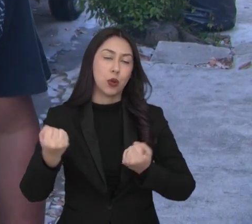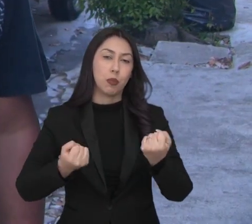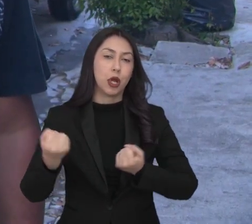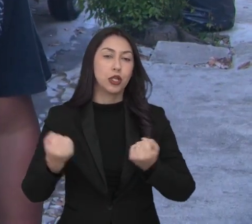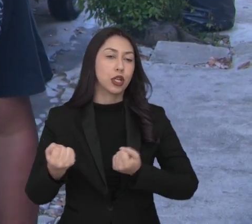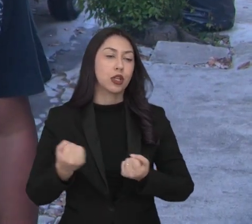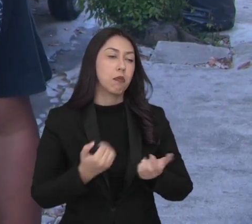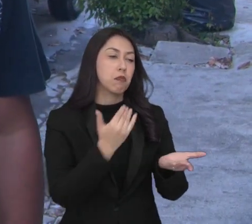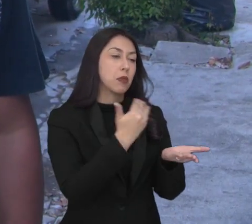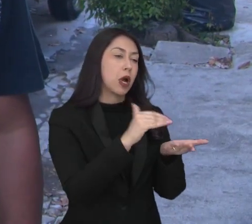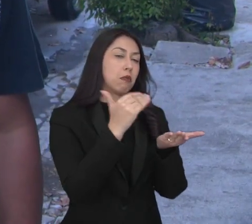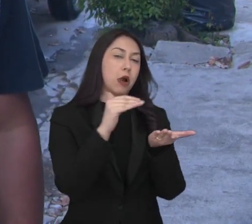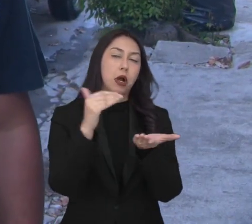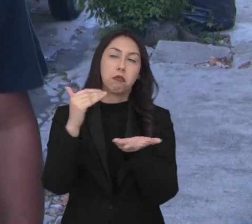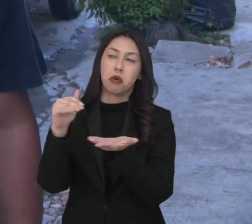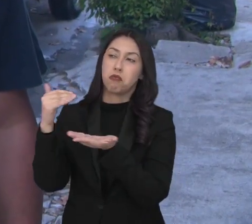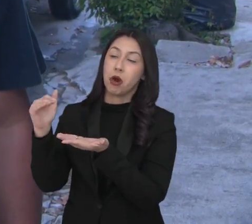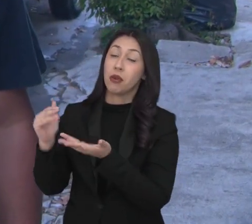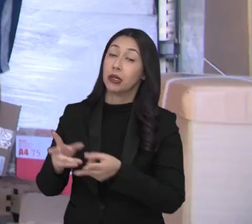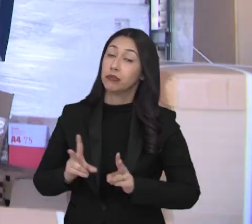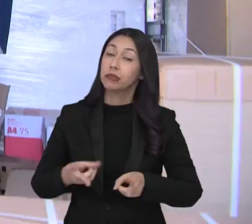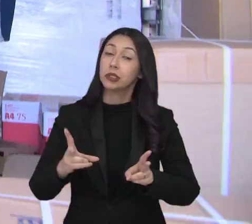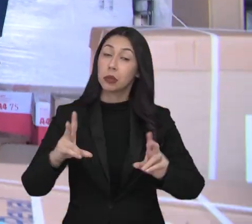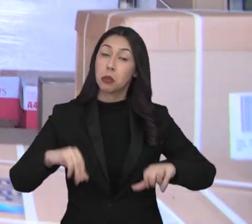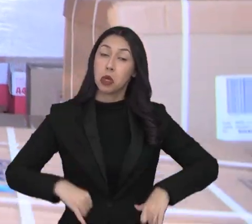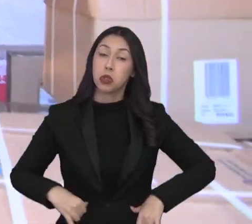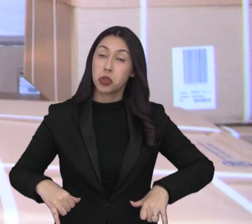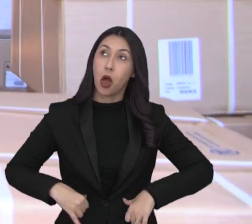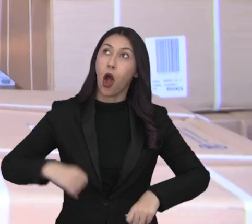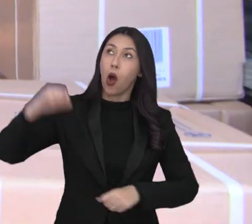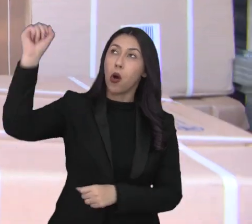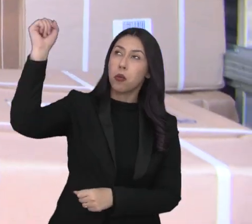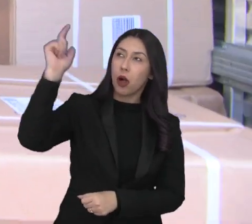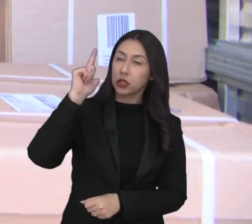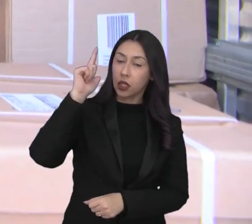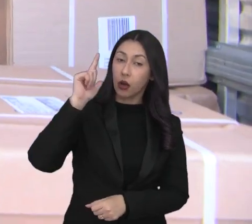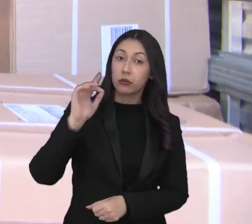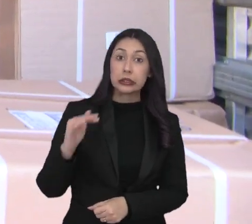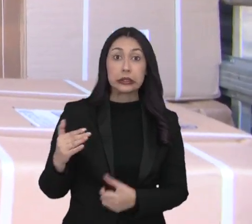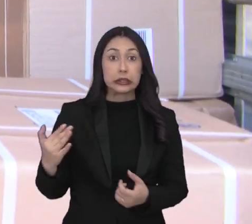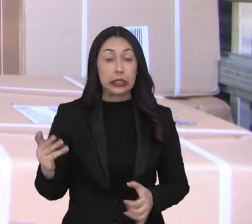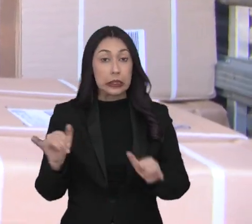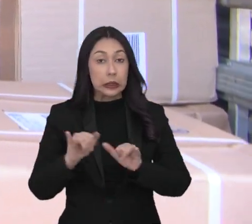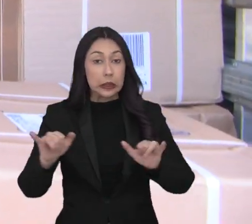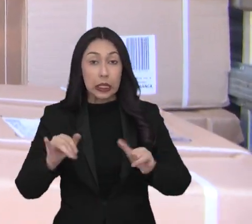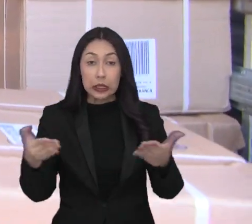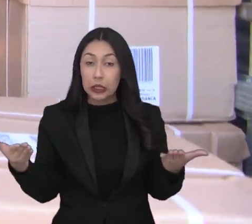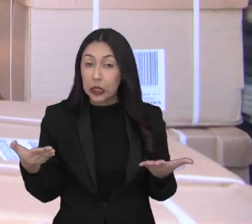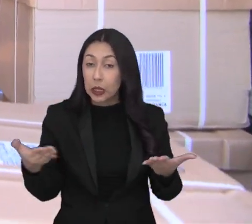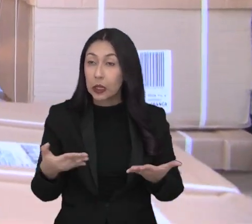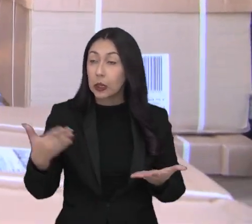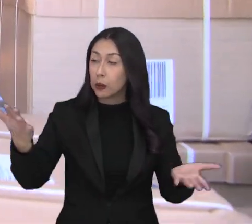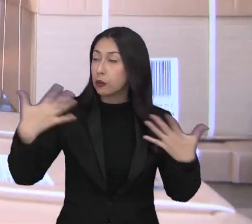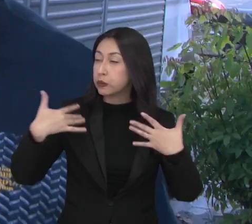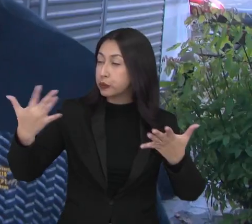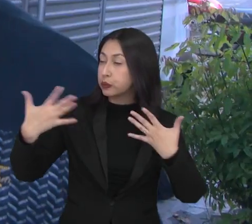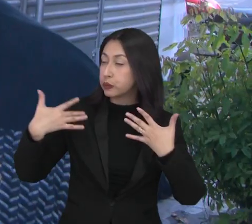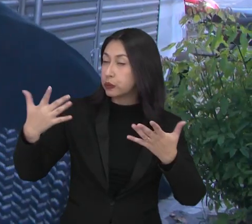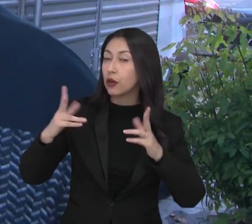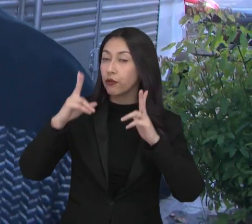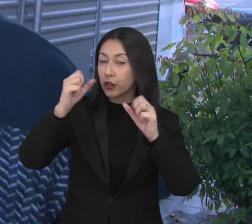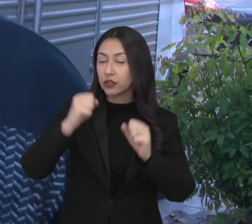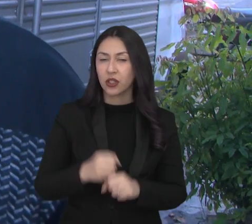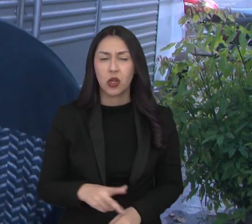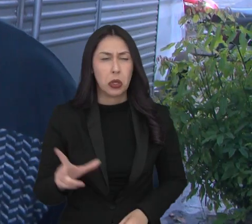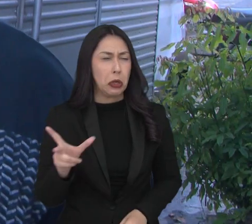está sempre exposto às condições do clima. Ele afirma que nos últimos anos o calor tem castigado mais. O sol